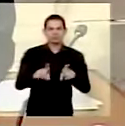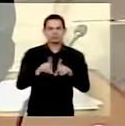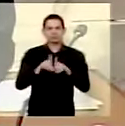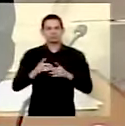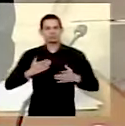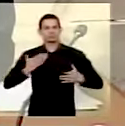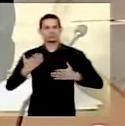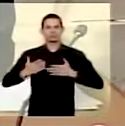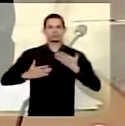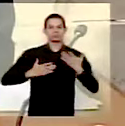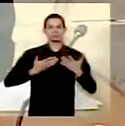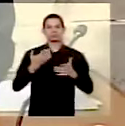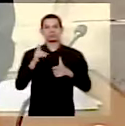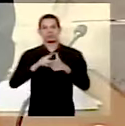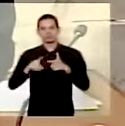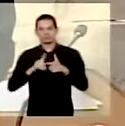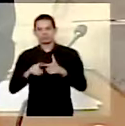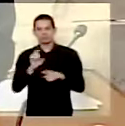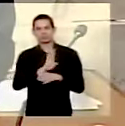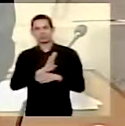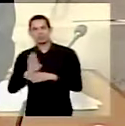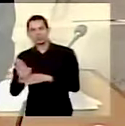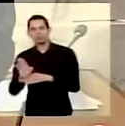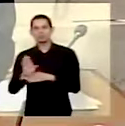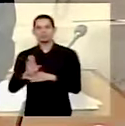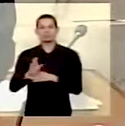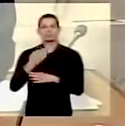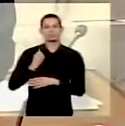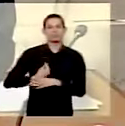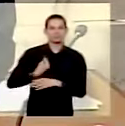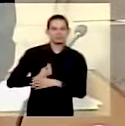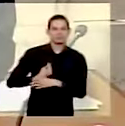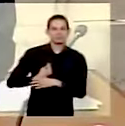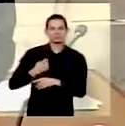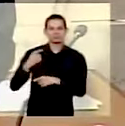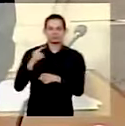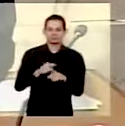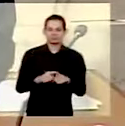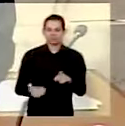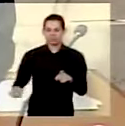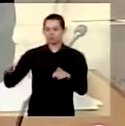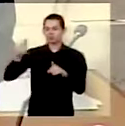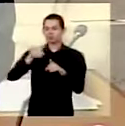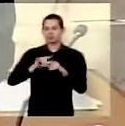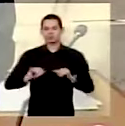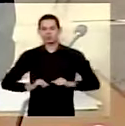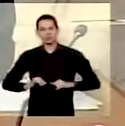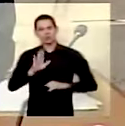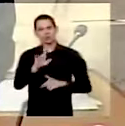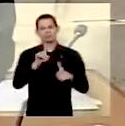perplexidades, dilemas morais e existenciais. São ciclos dolorosos, mas que, apesar de todos os